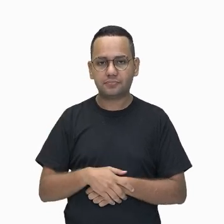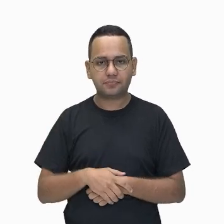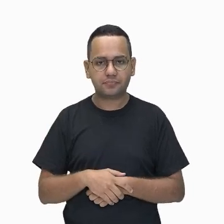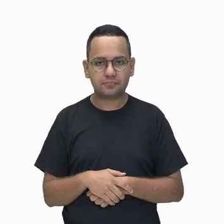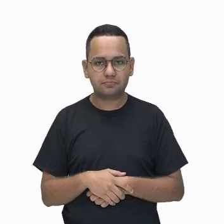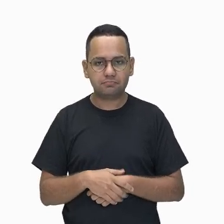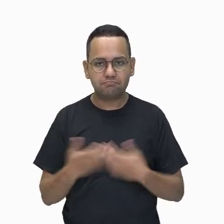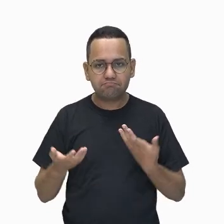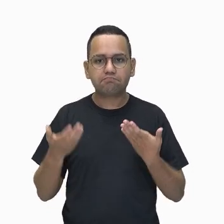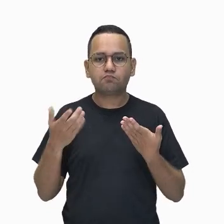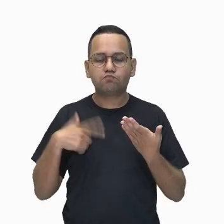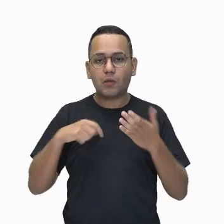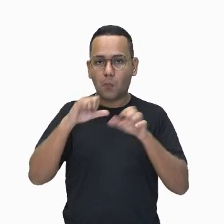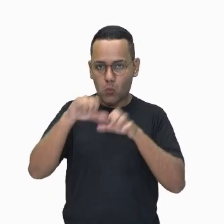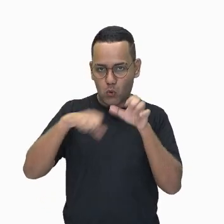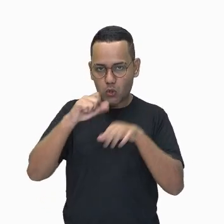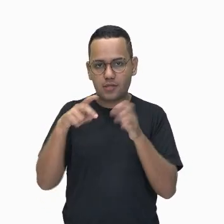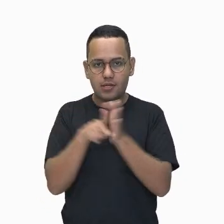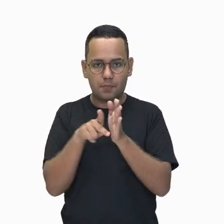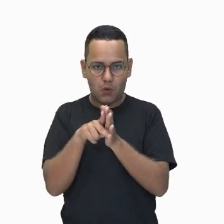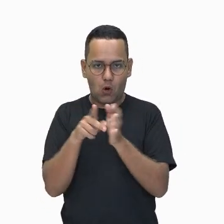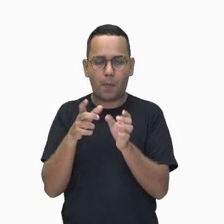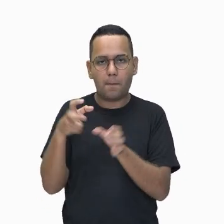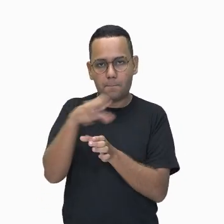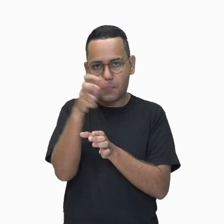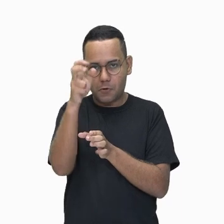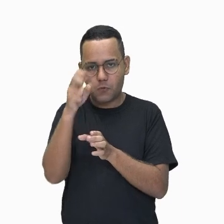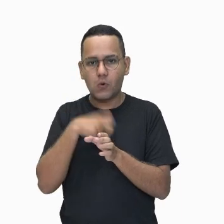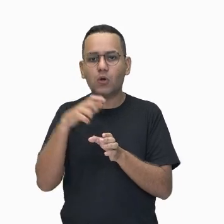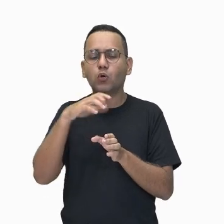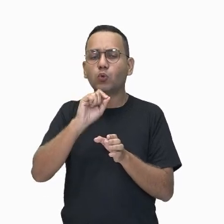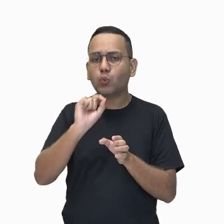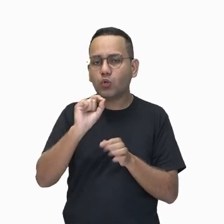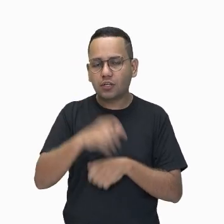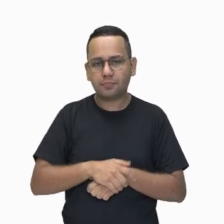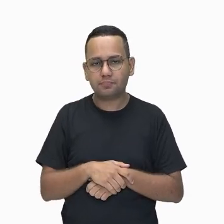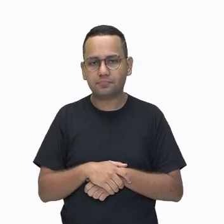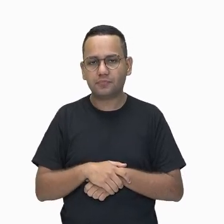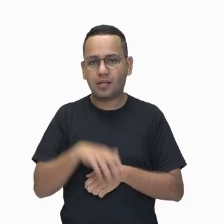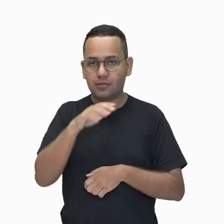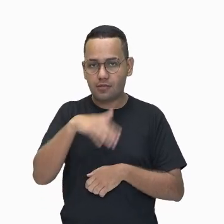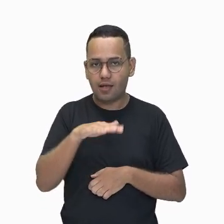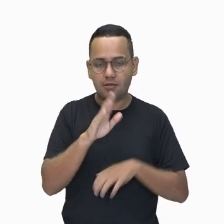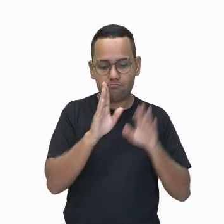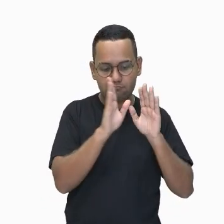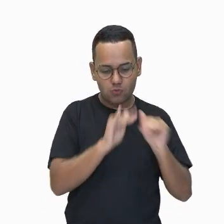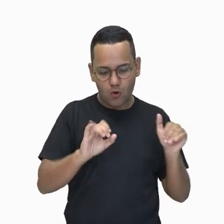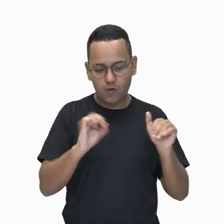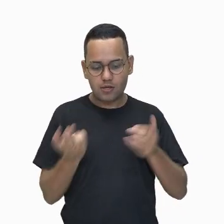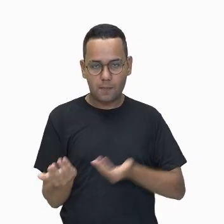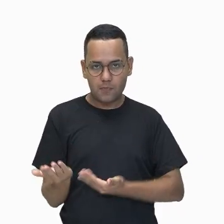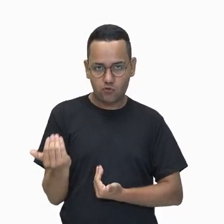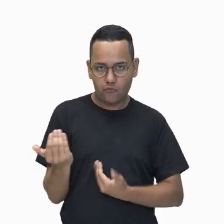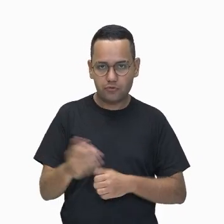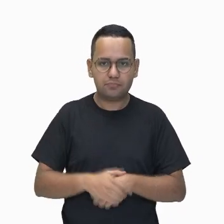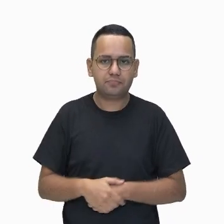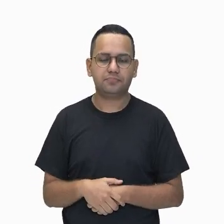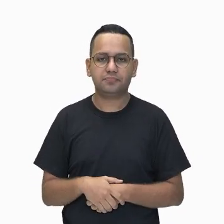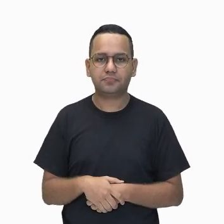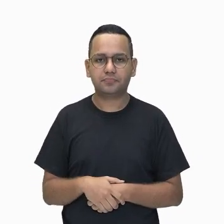as principais alterações que podem surgir aí, principalmente na população infanto-juvenil, mas também na